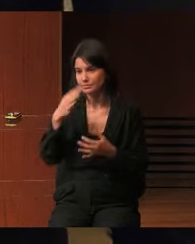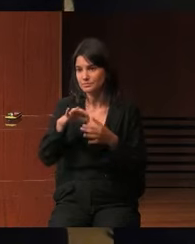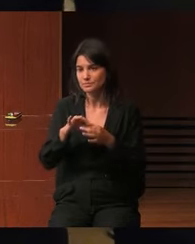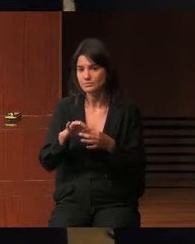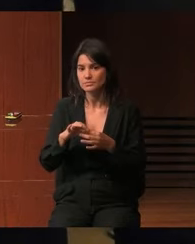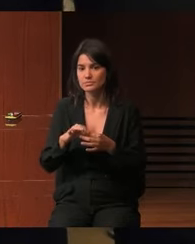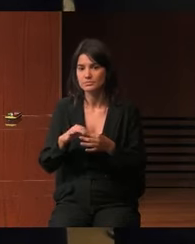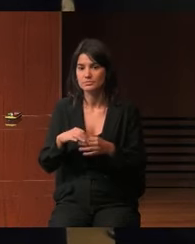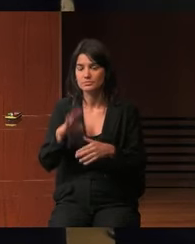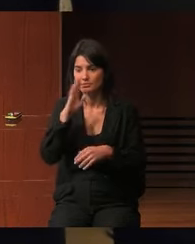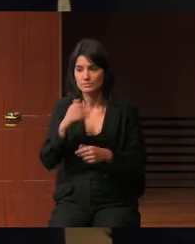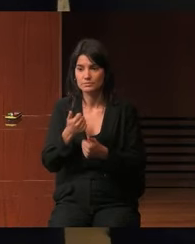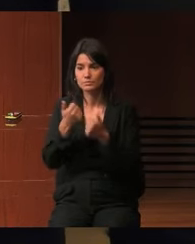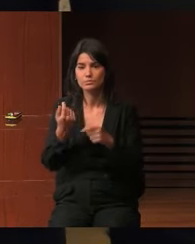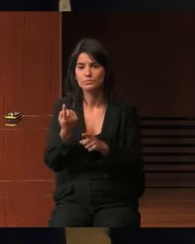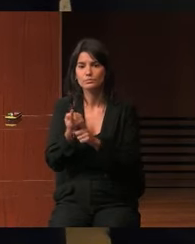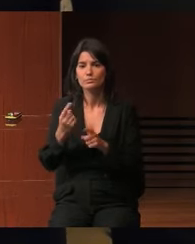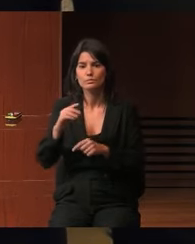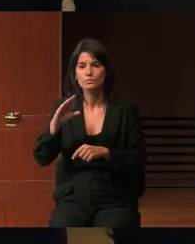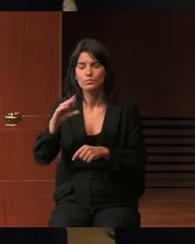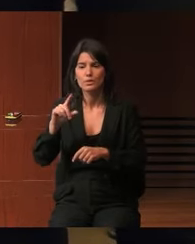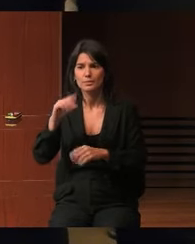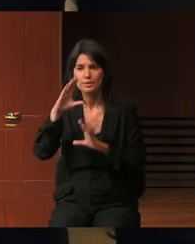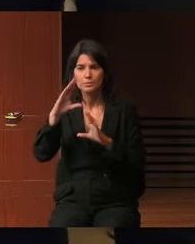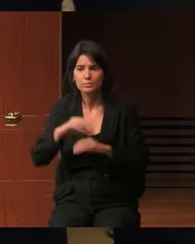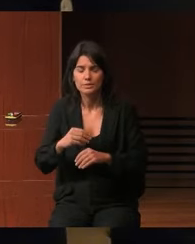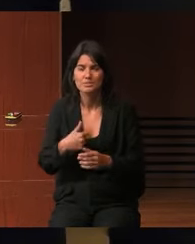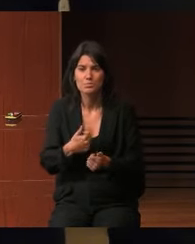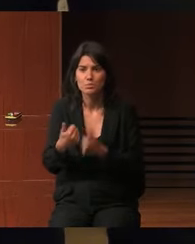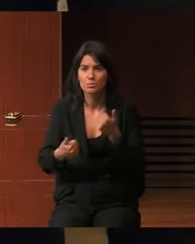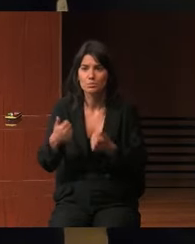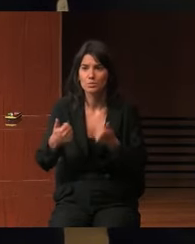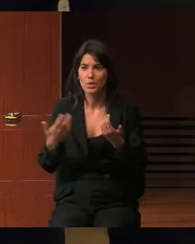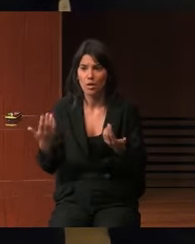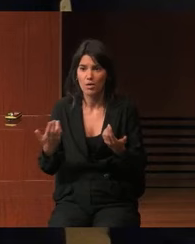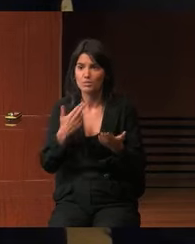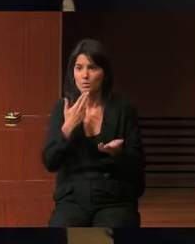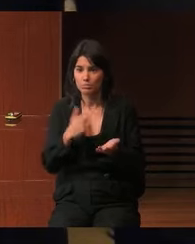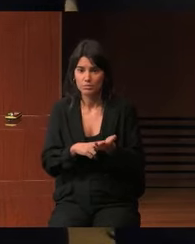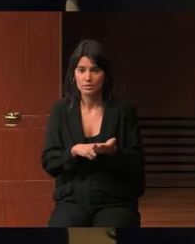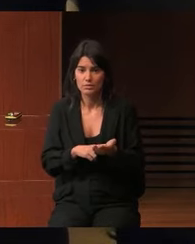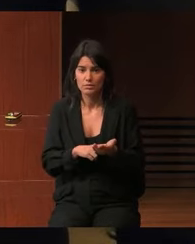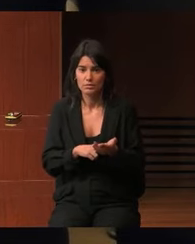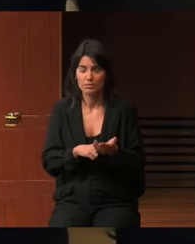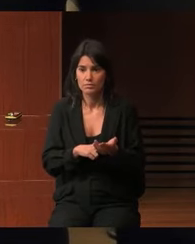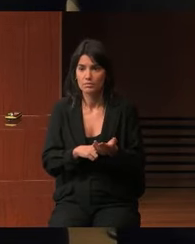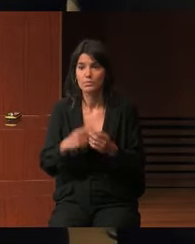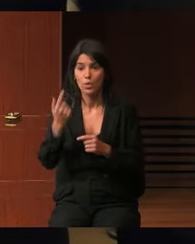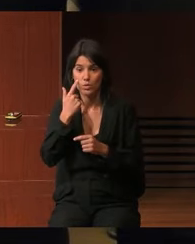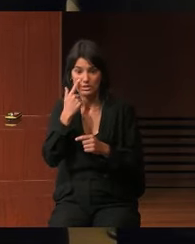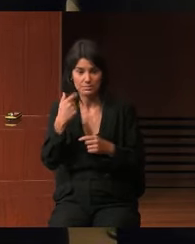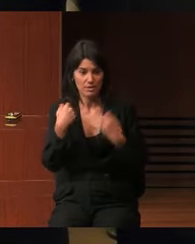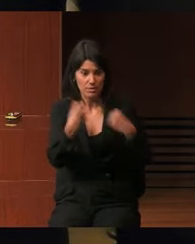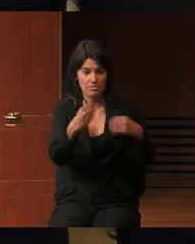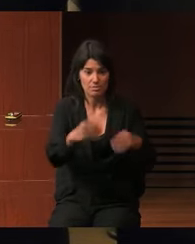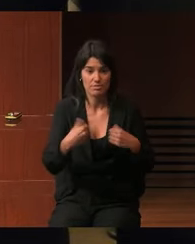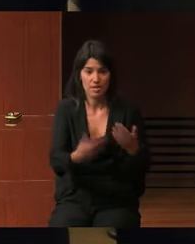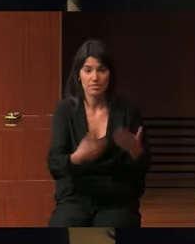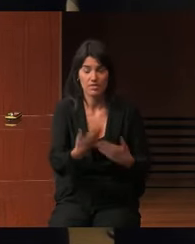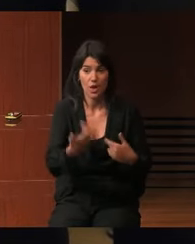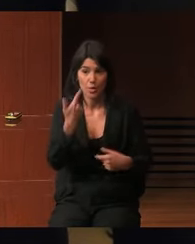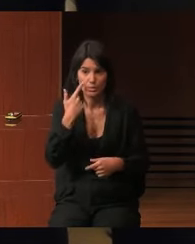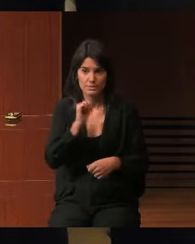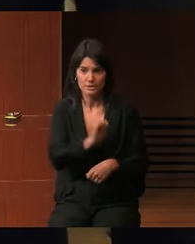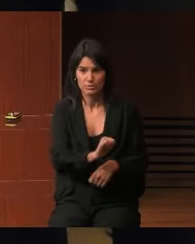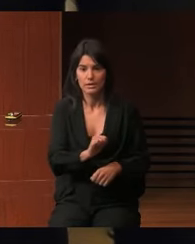sobre isso, se é melhor, porque eu também não sei se é melhor haver mesmo, tomem este conhecimento, porque claramente o conhecimento é